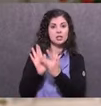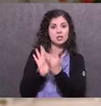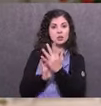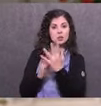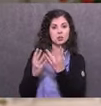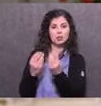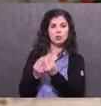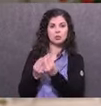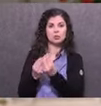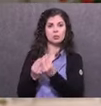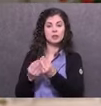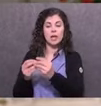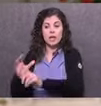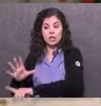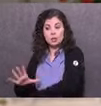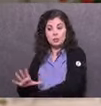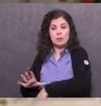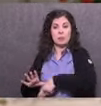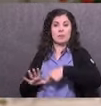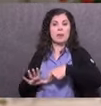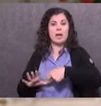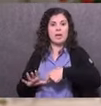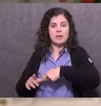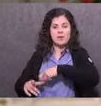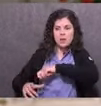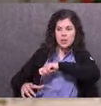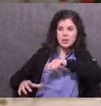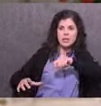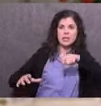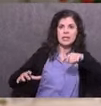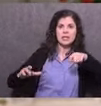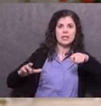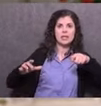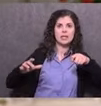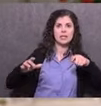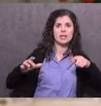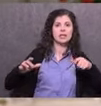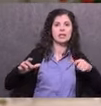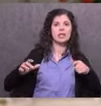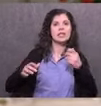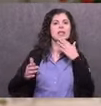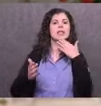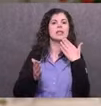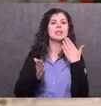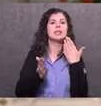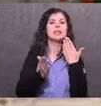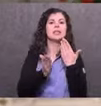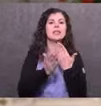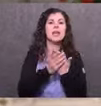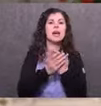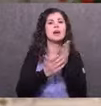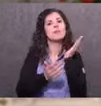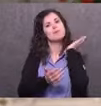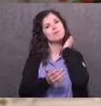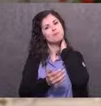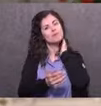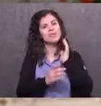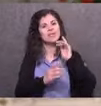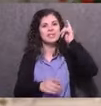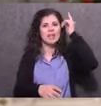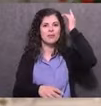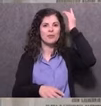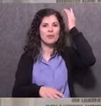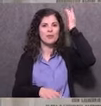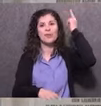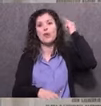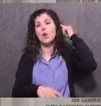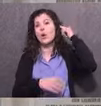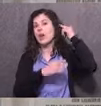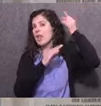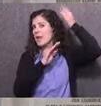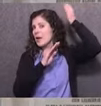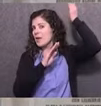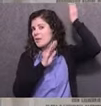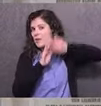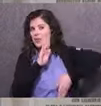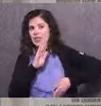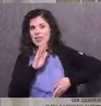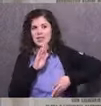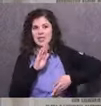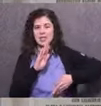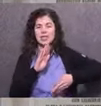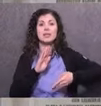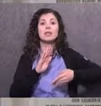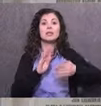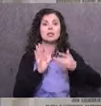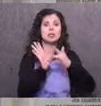à espada, desembainhou-a e feriu um servo do sumo sacerdote, cortando-lhe a orelha.